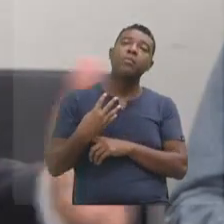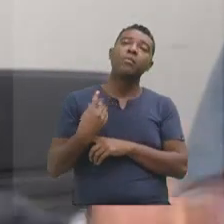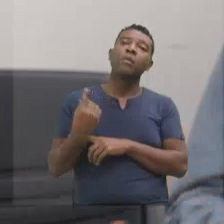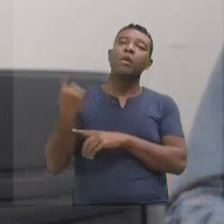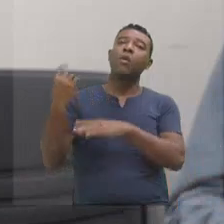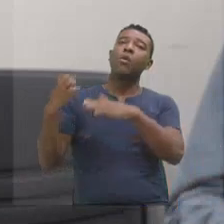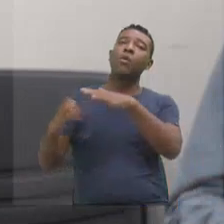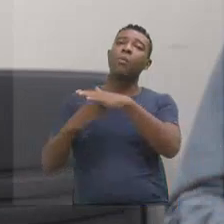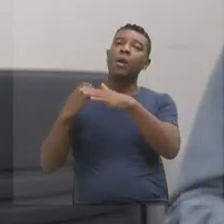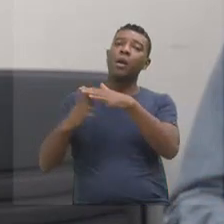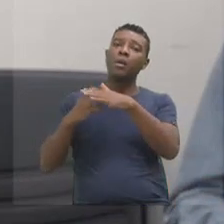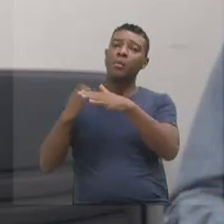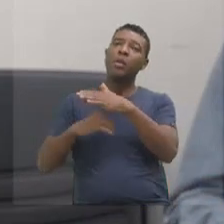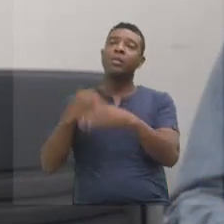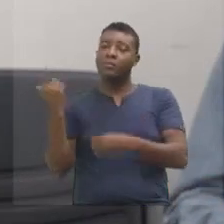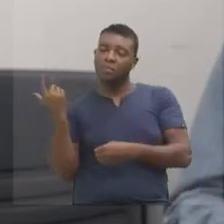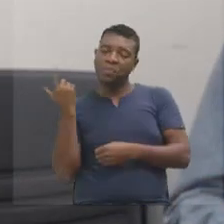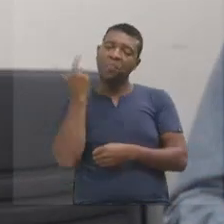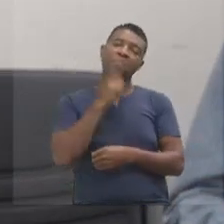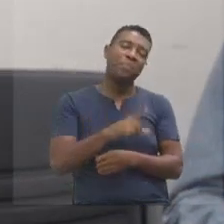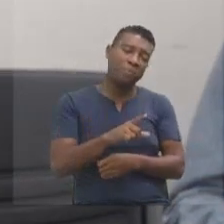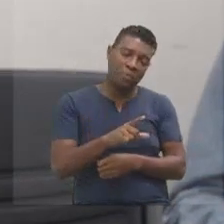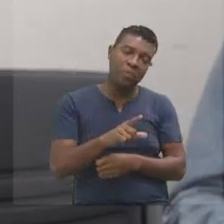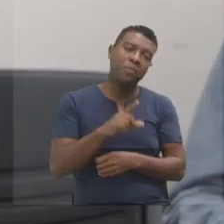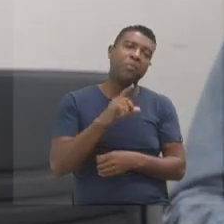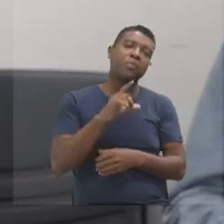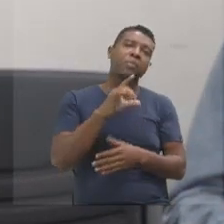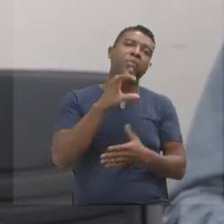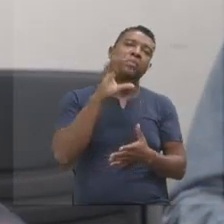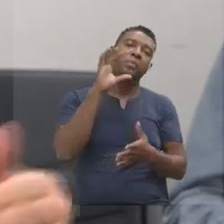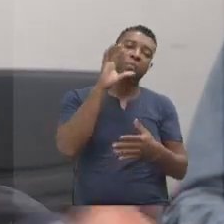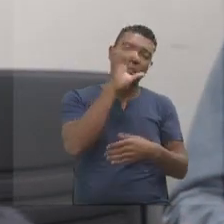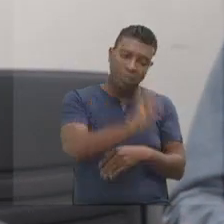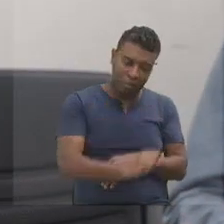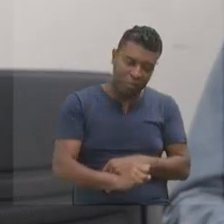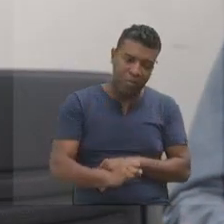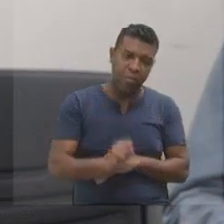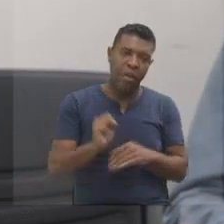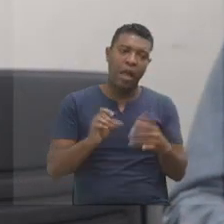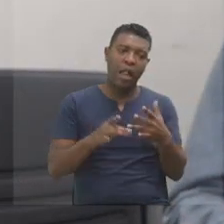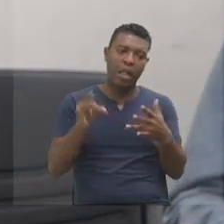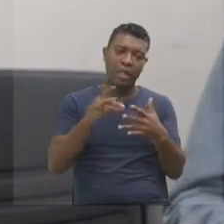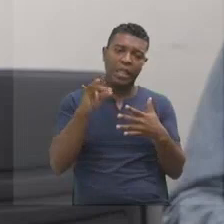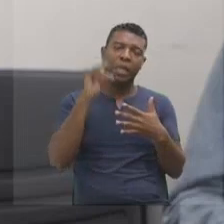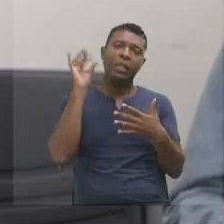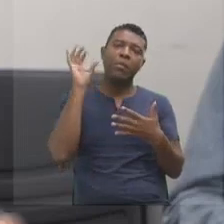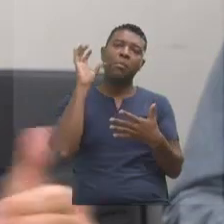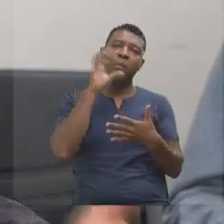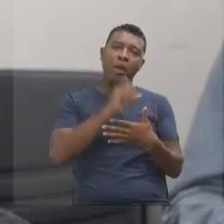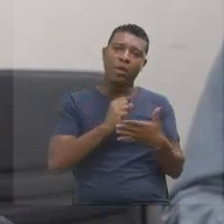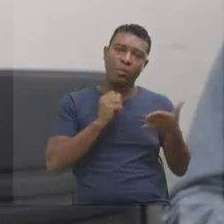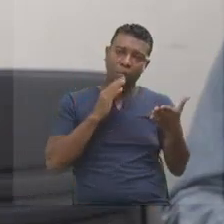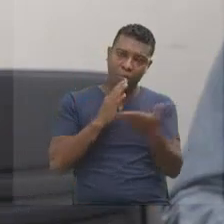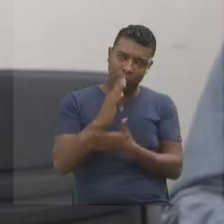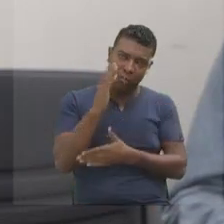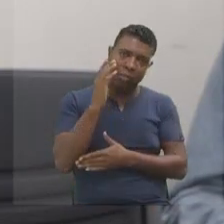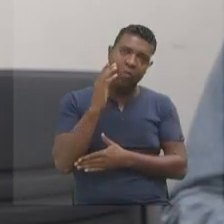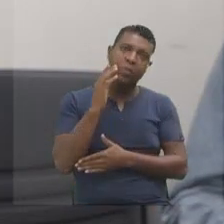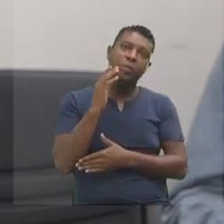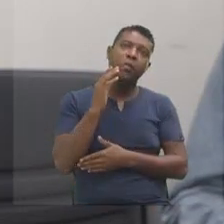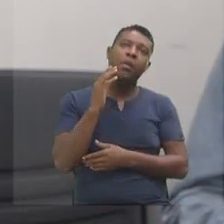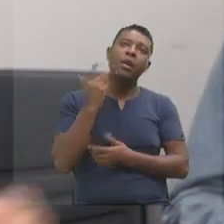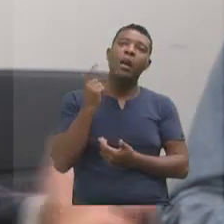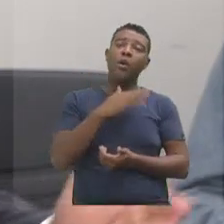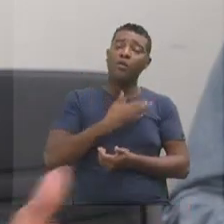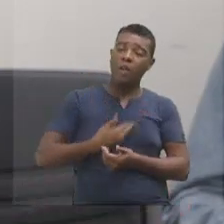um consórcio ganhou essa licitação lembro que o governador Anastasia já tinha saído